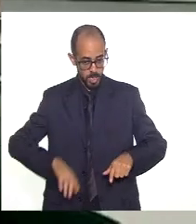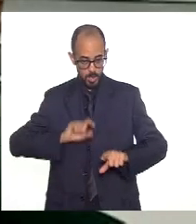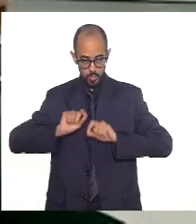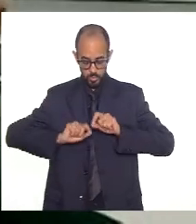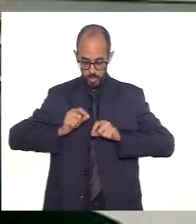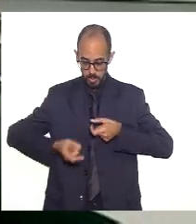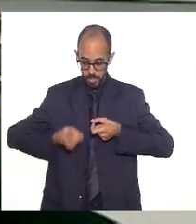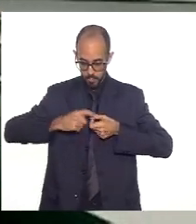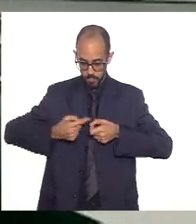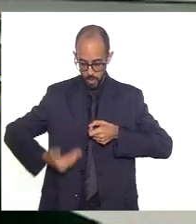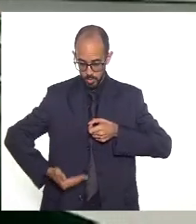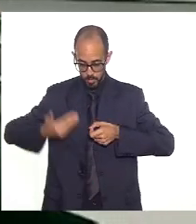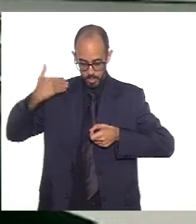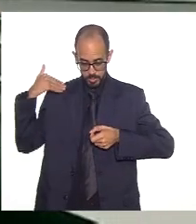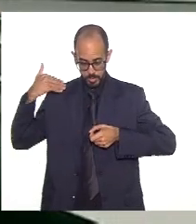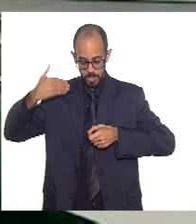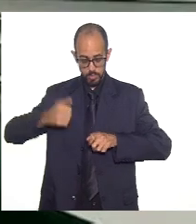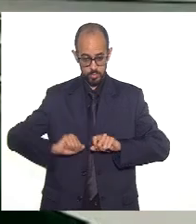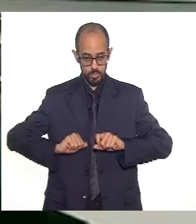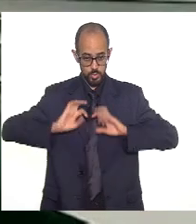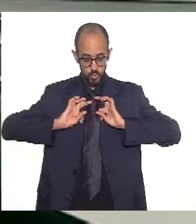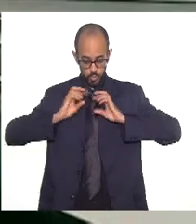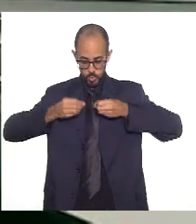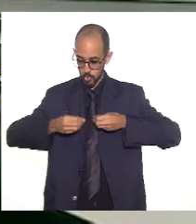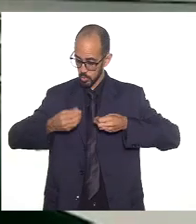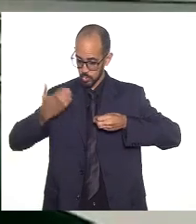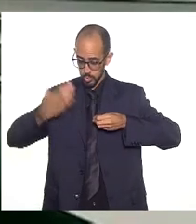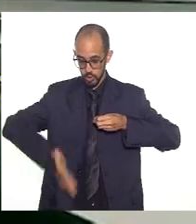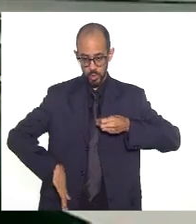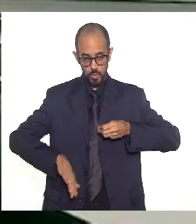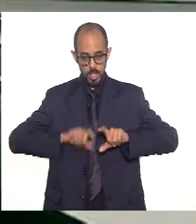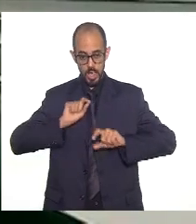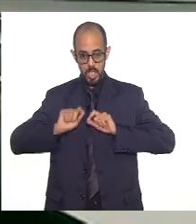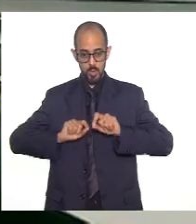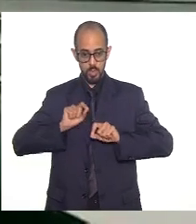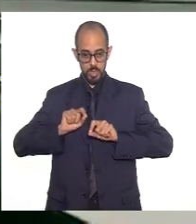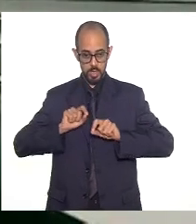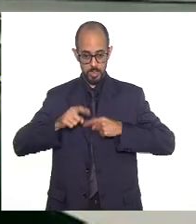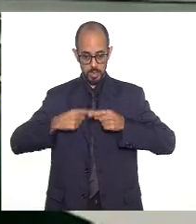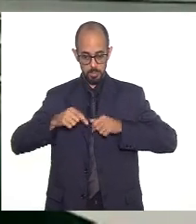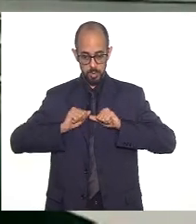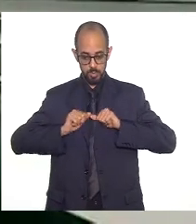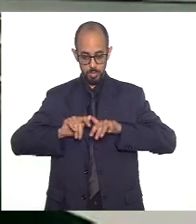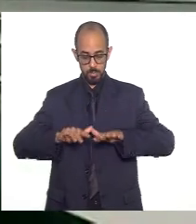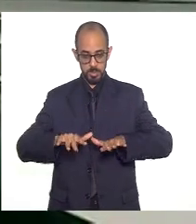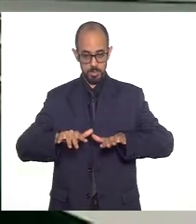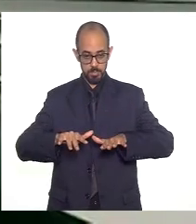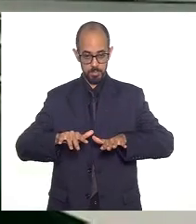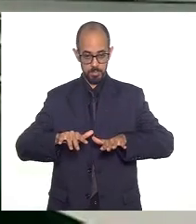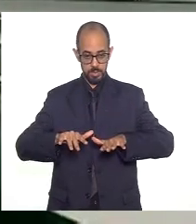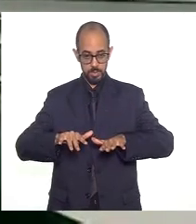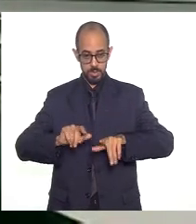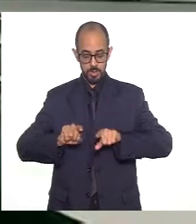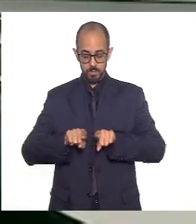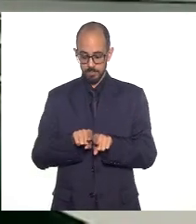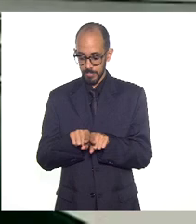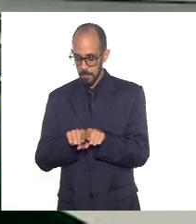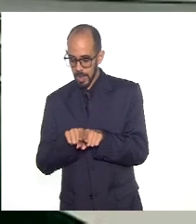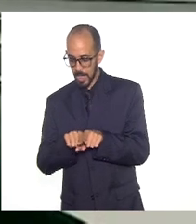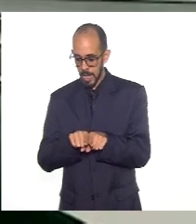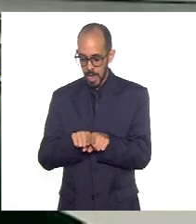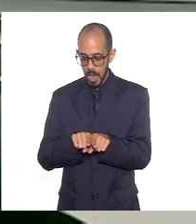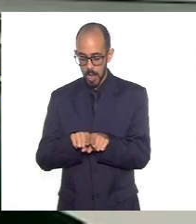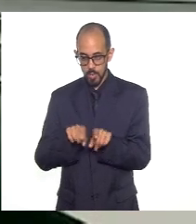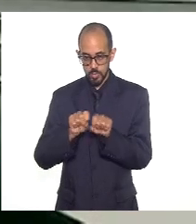ao passado. Tudo que nós não queremos é, depois de uma pandemia, aparelhar o